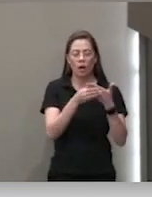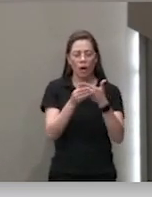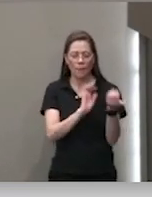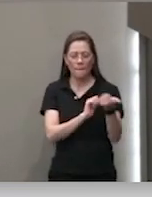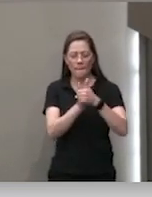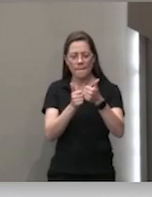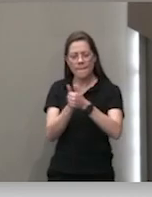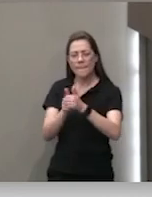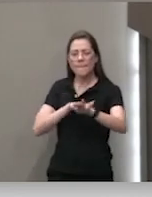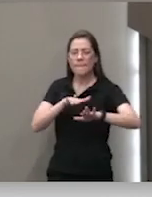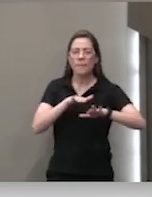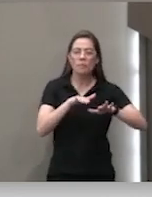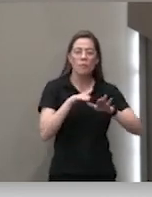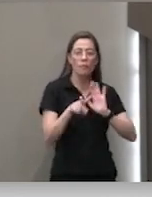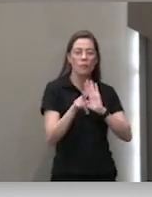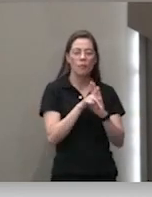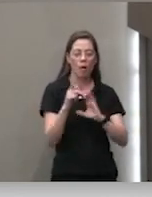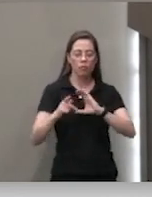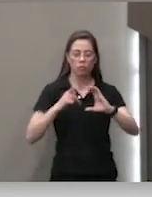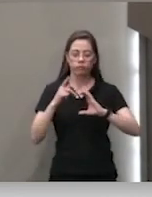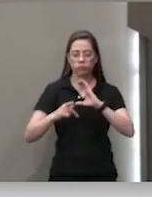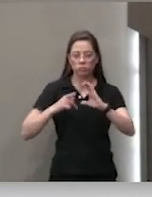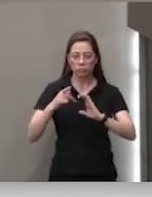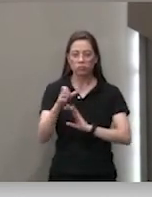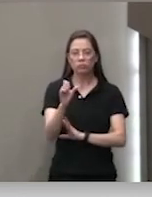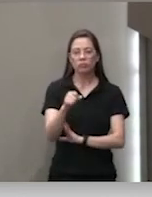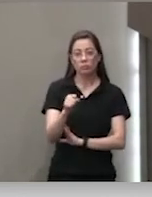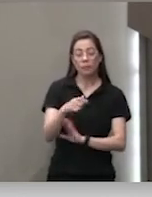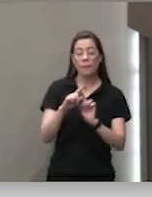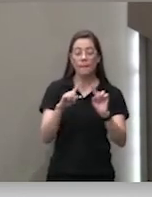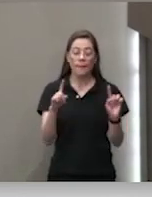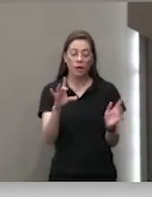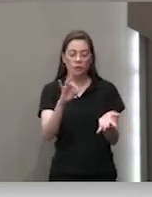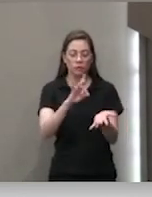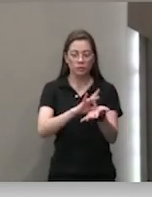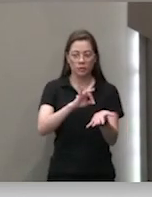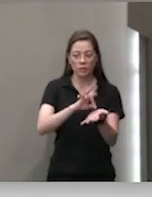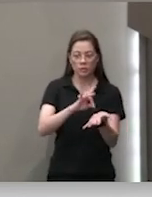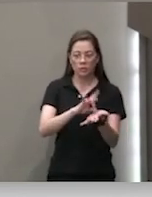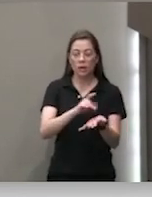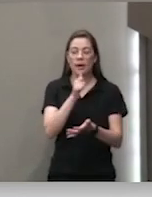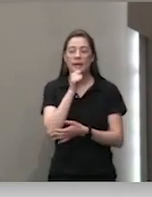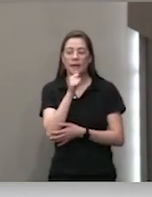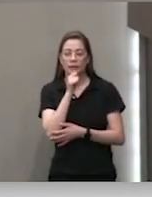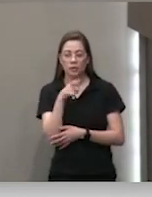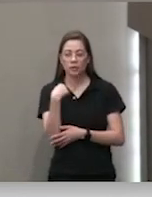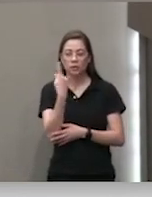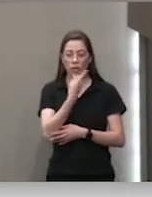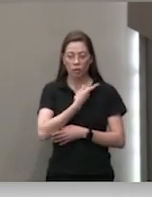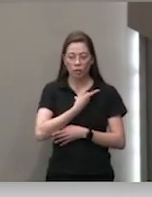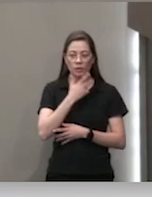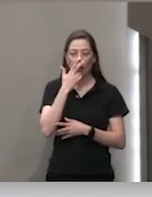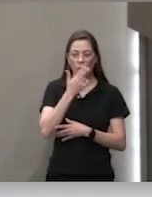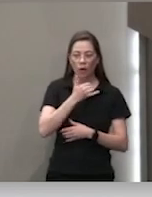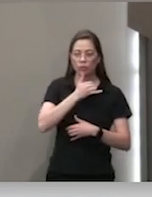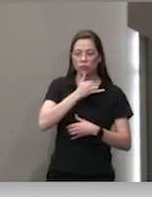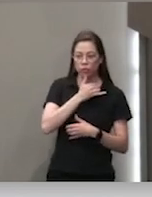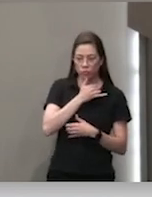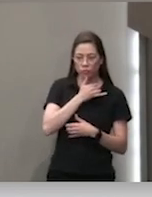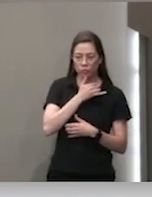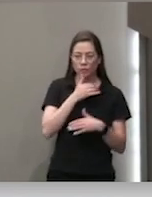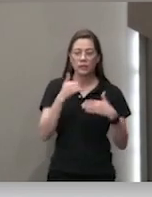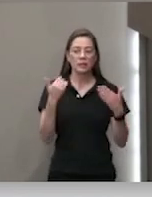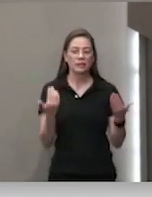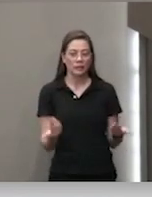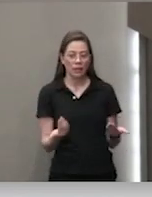as movimentações da Câmara de Vereadores, mas, de fato, ainda estamos anestesiados, vereador Rudinei?